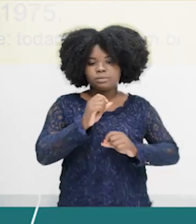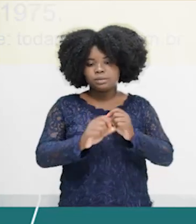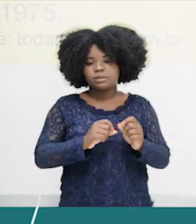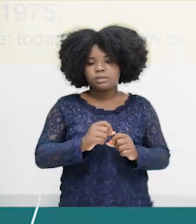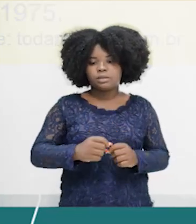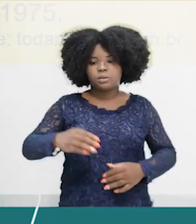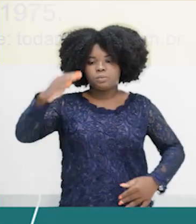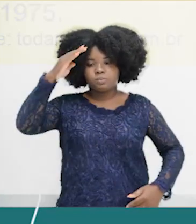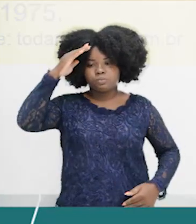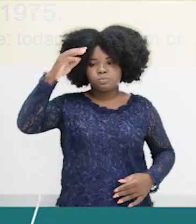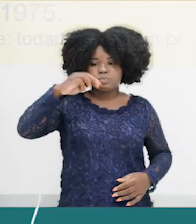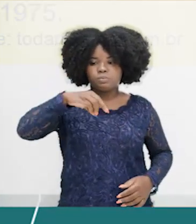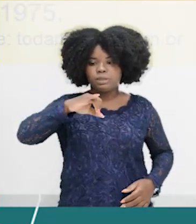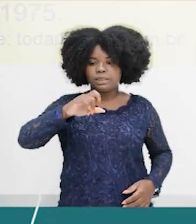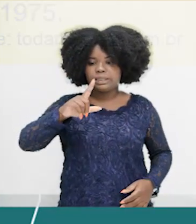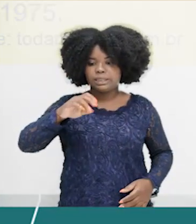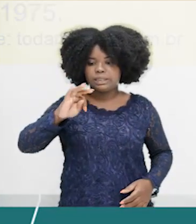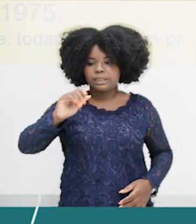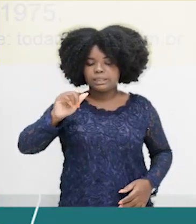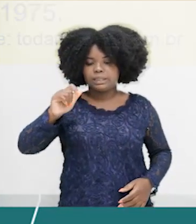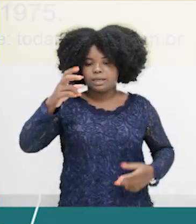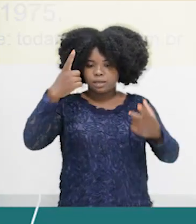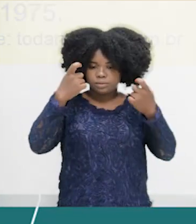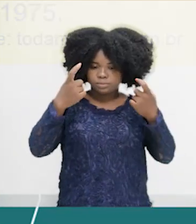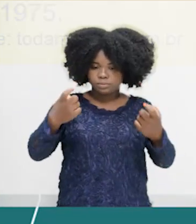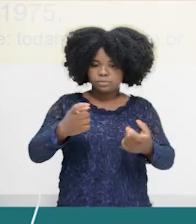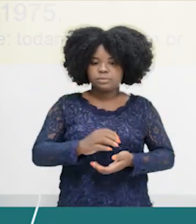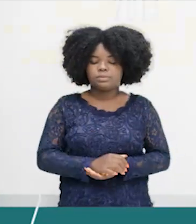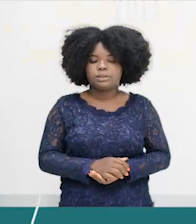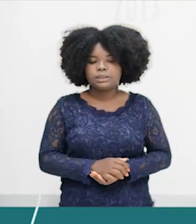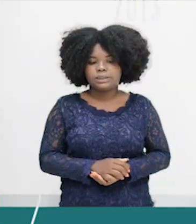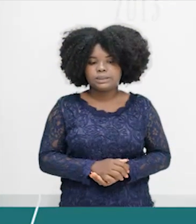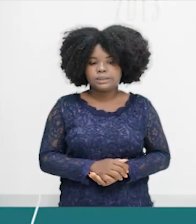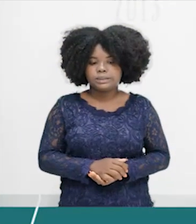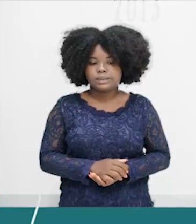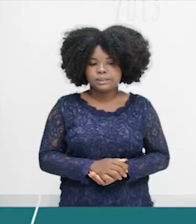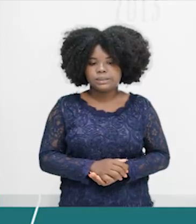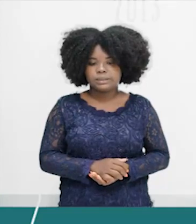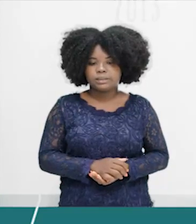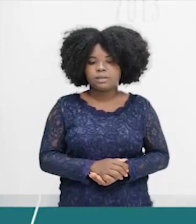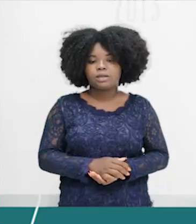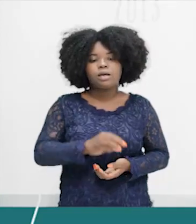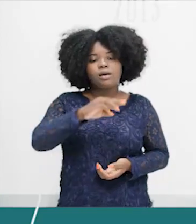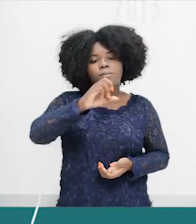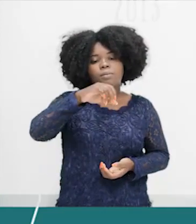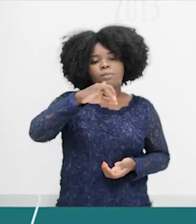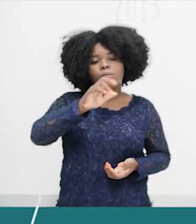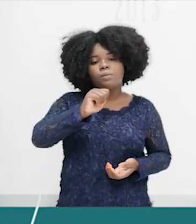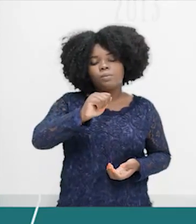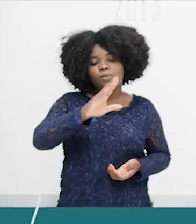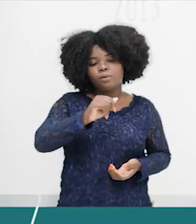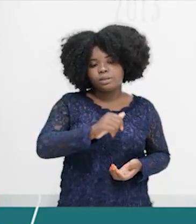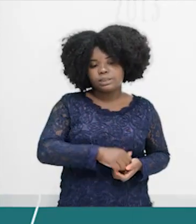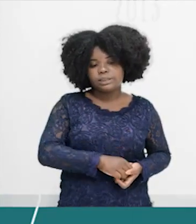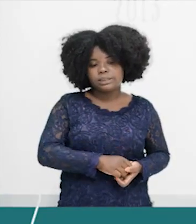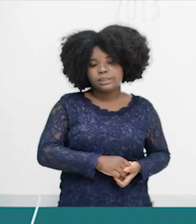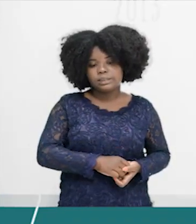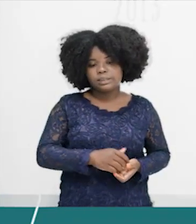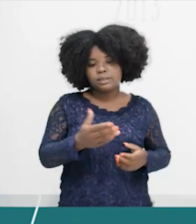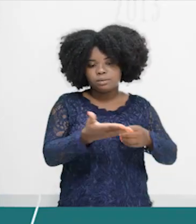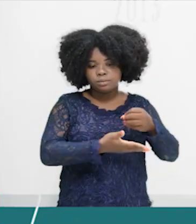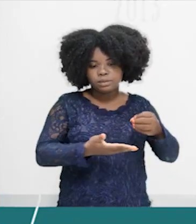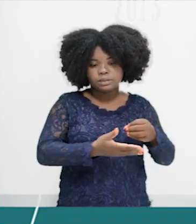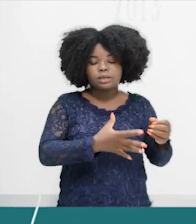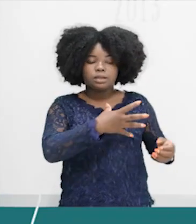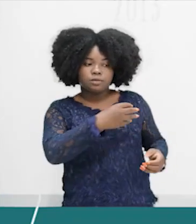ele colocava nos quadrinhos algumas pitadas de alfinetadas para a ditadura. A Mônica, que é a personagem é baseada na filha do